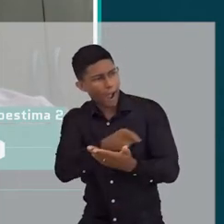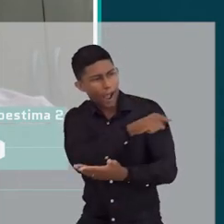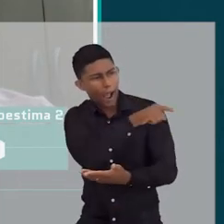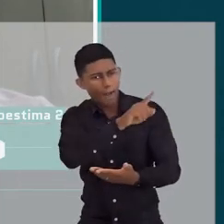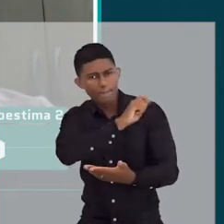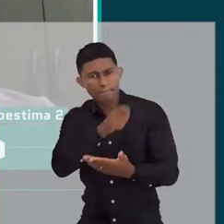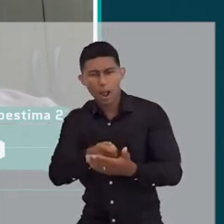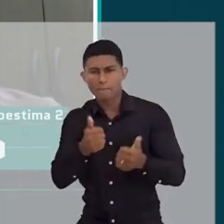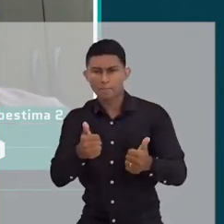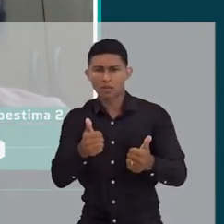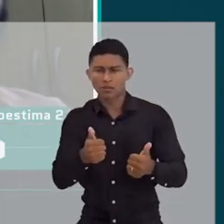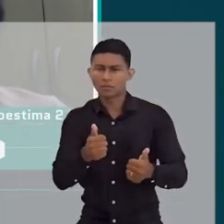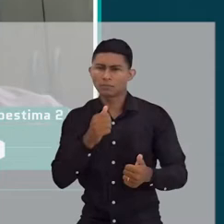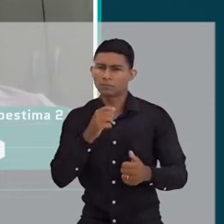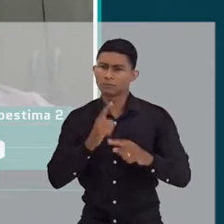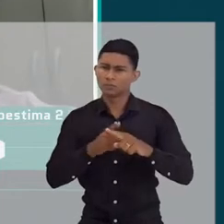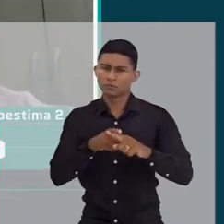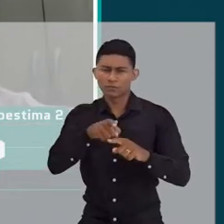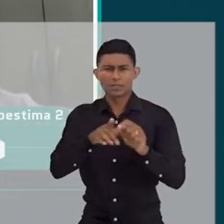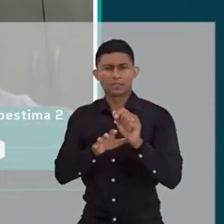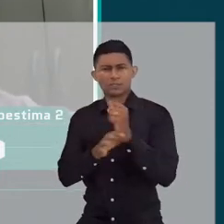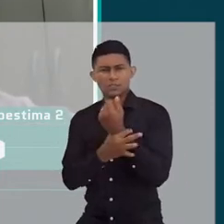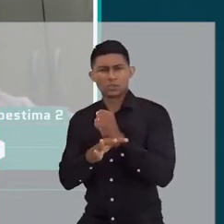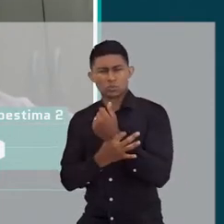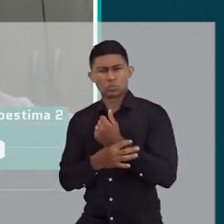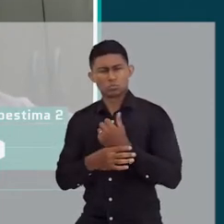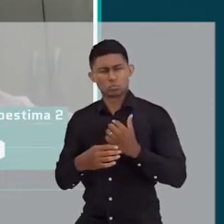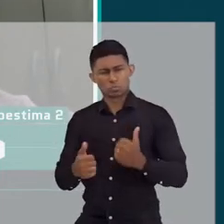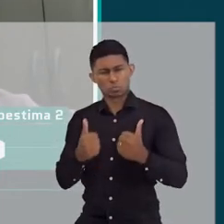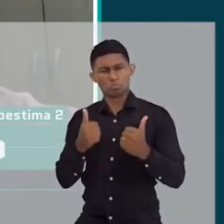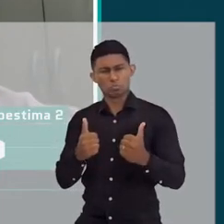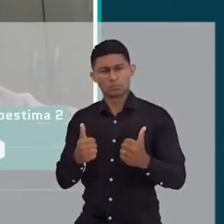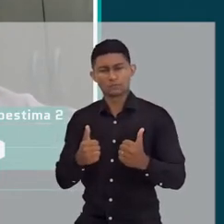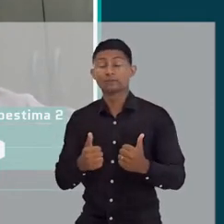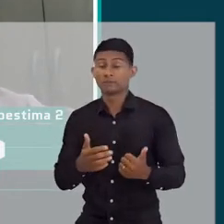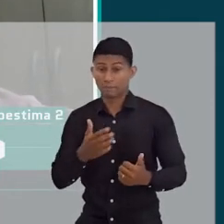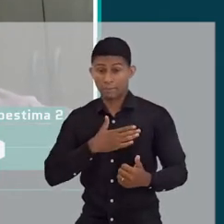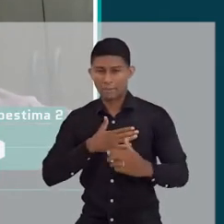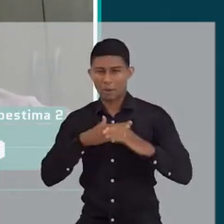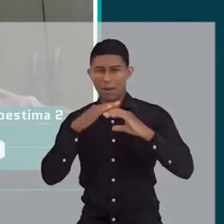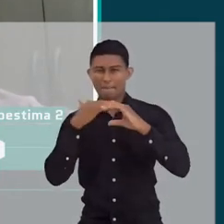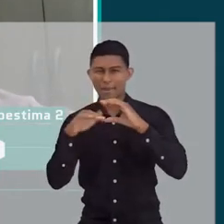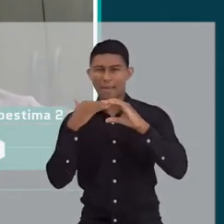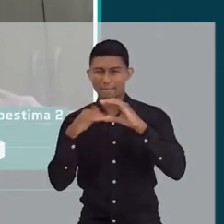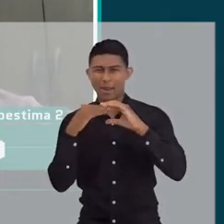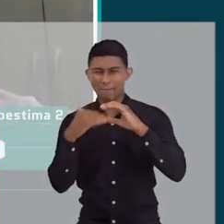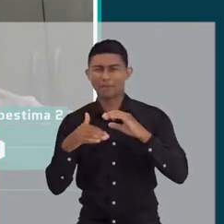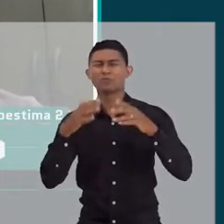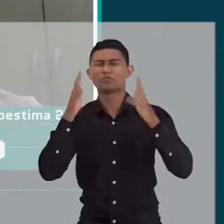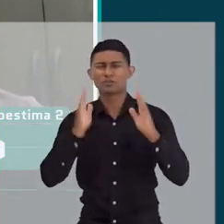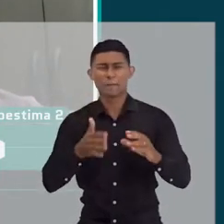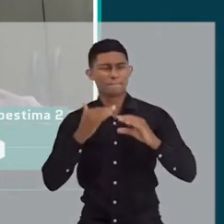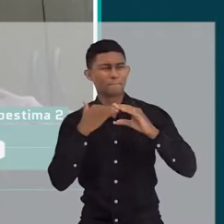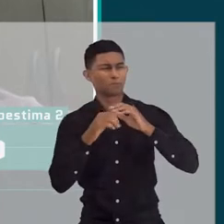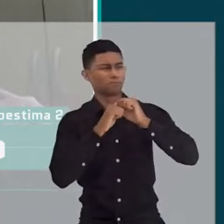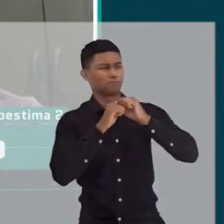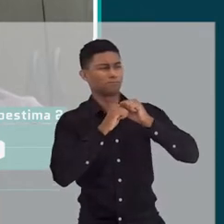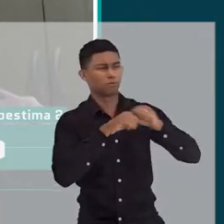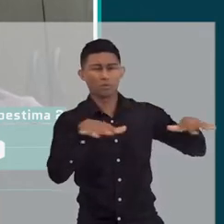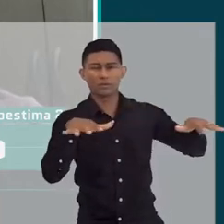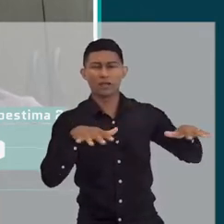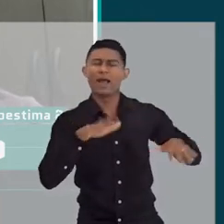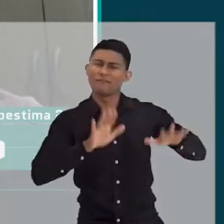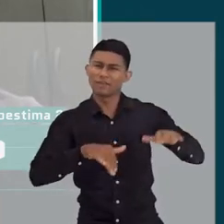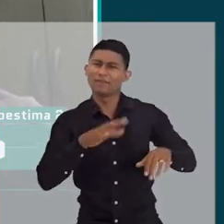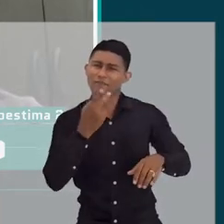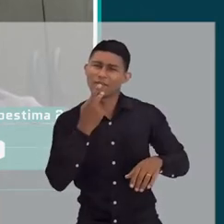segura. Porque já viram meus e-mails, gente, já correram o mercado. Desde e-mail falando não,